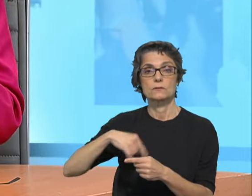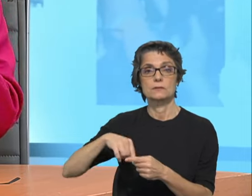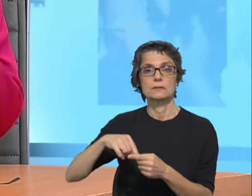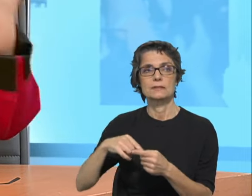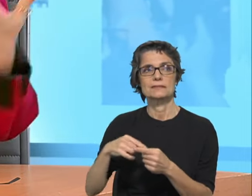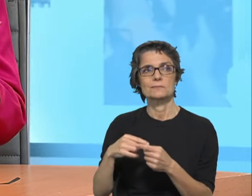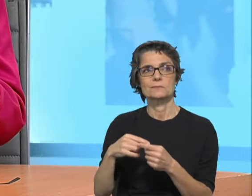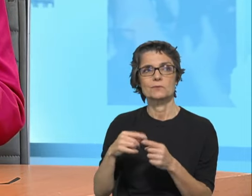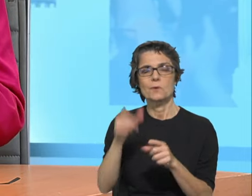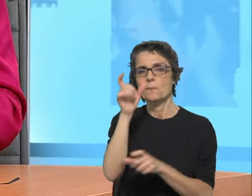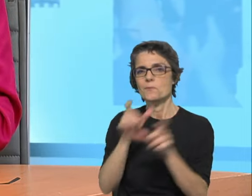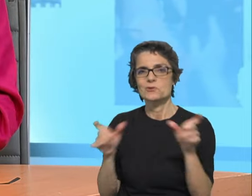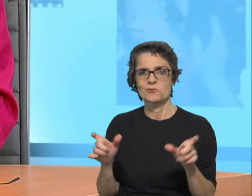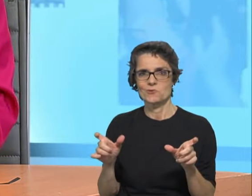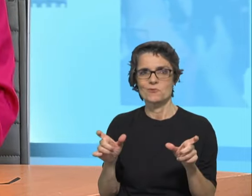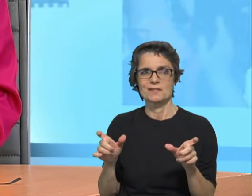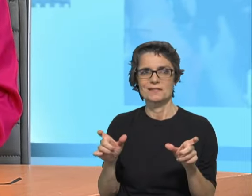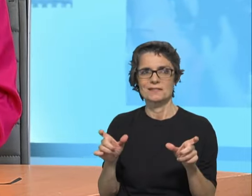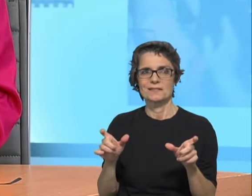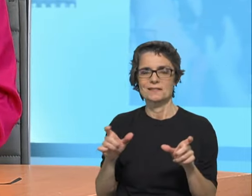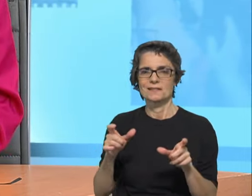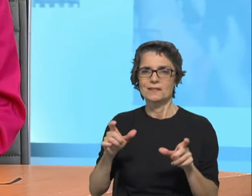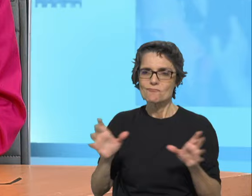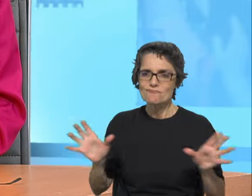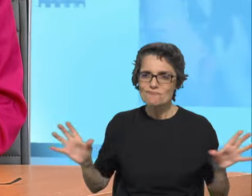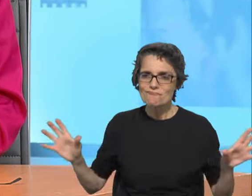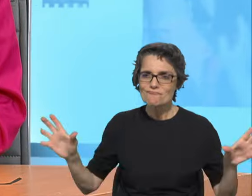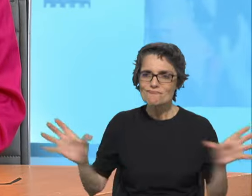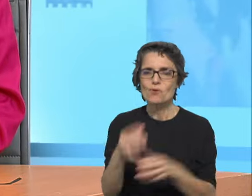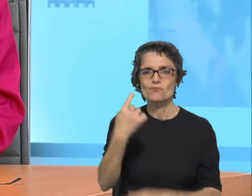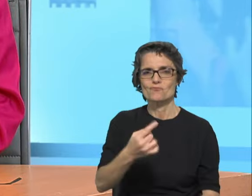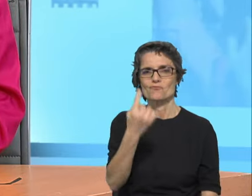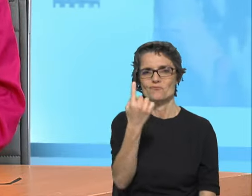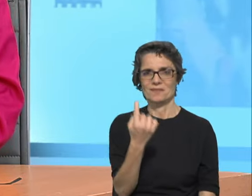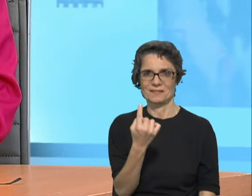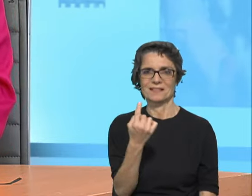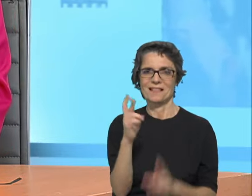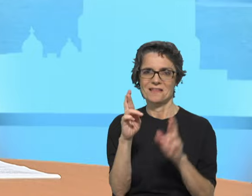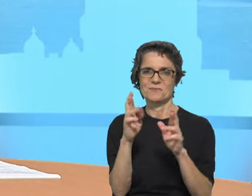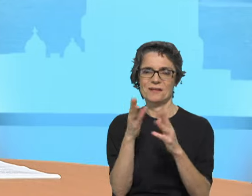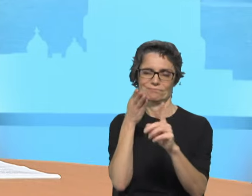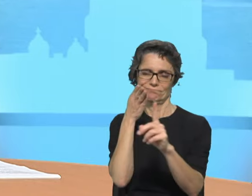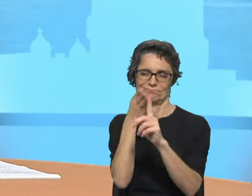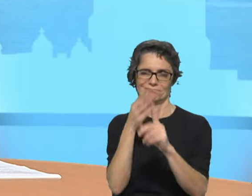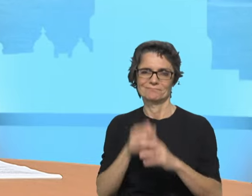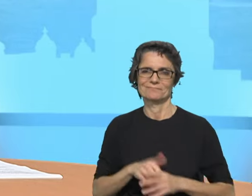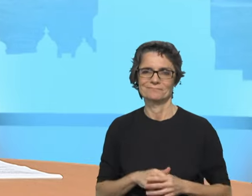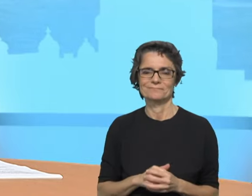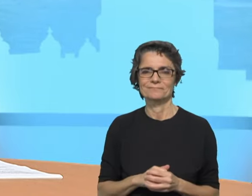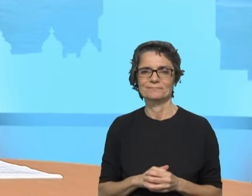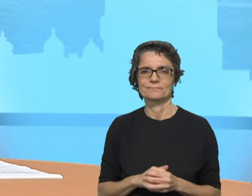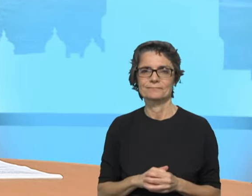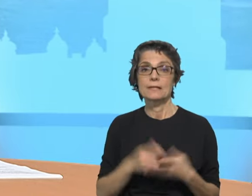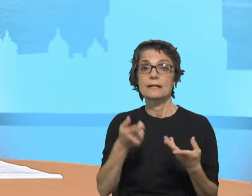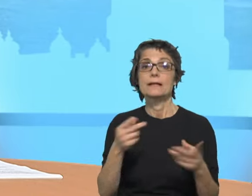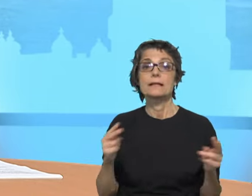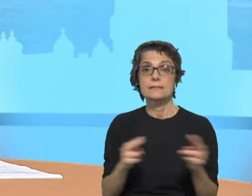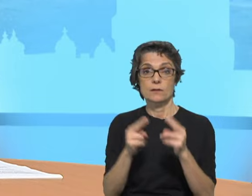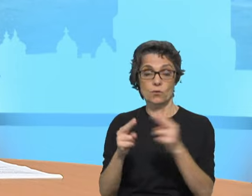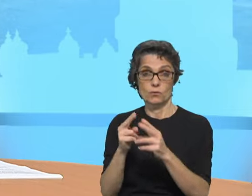povo em todo o mundo nesta esperança da esperança. Exato. Estes encontros físicos vão acontecer no